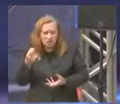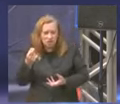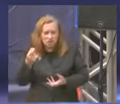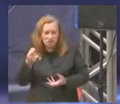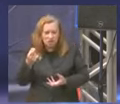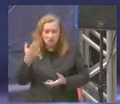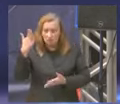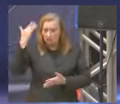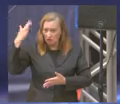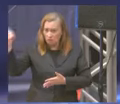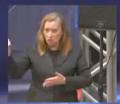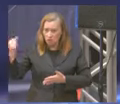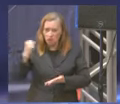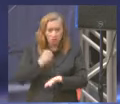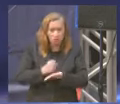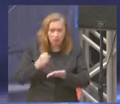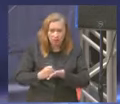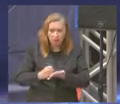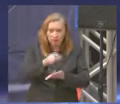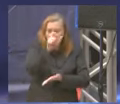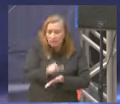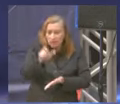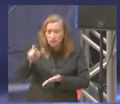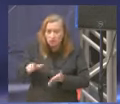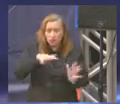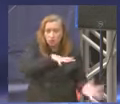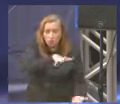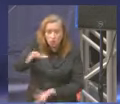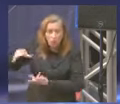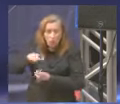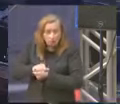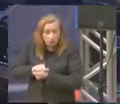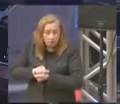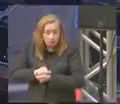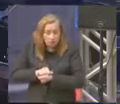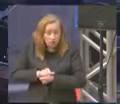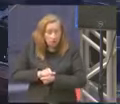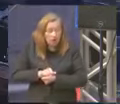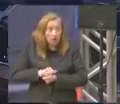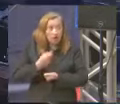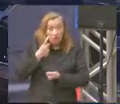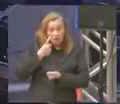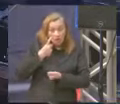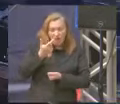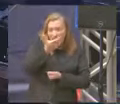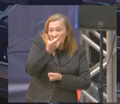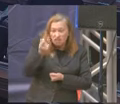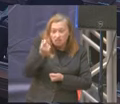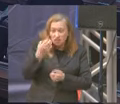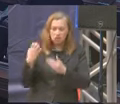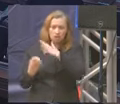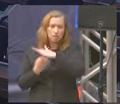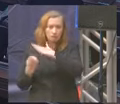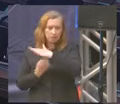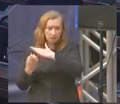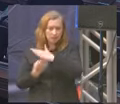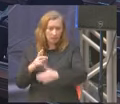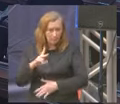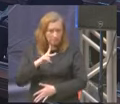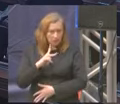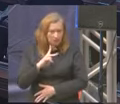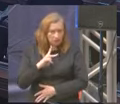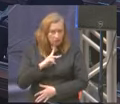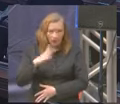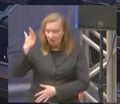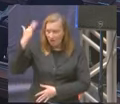contratadores de pessoas no mundo, né? Ou seja, as 20 empresas privadas, okay,